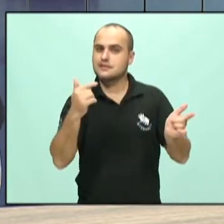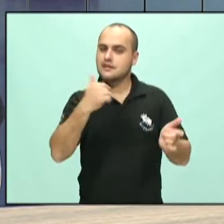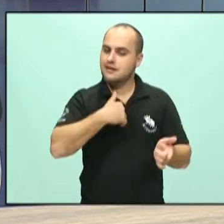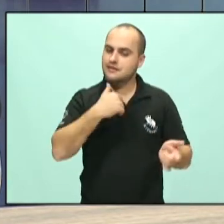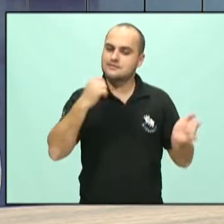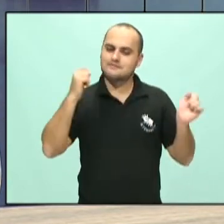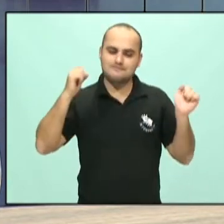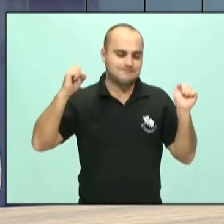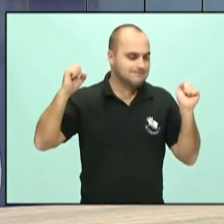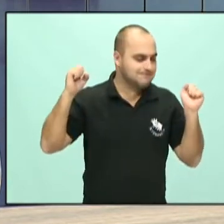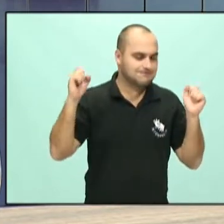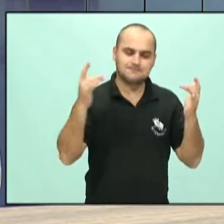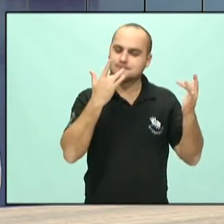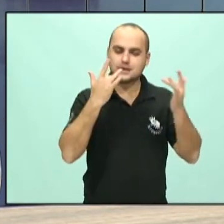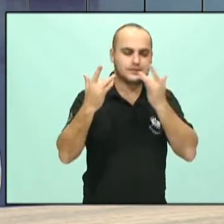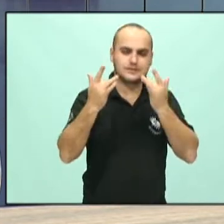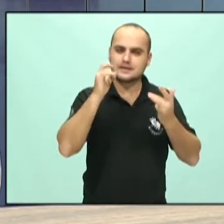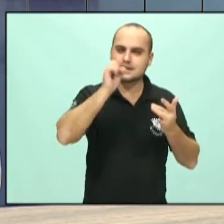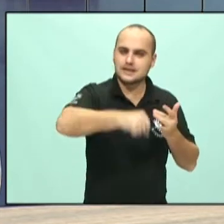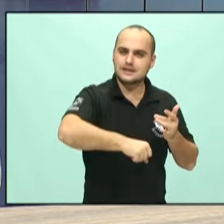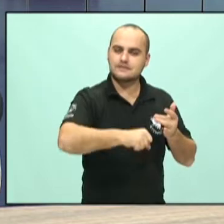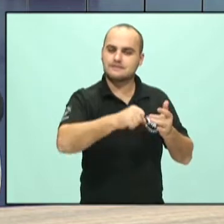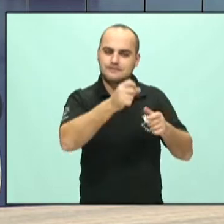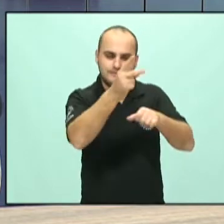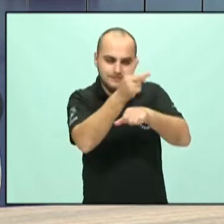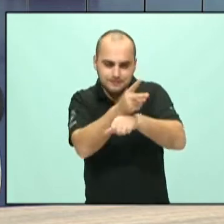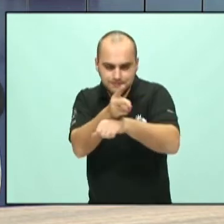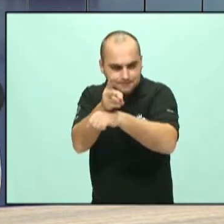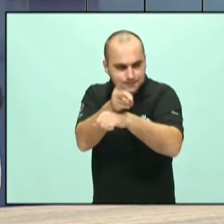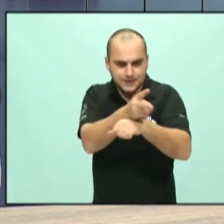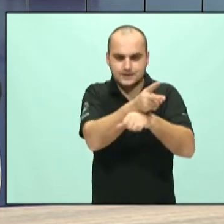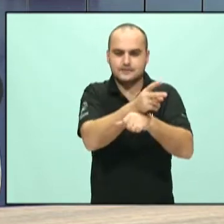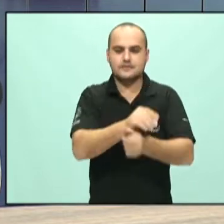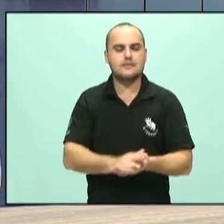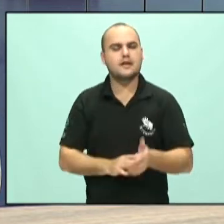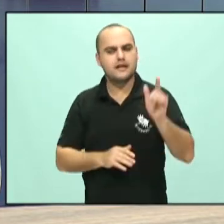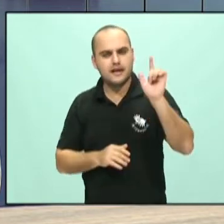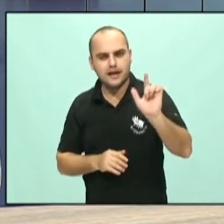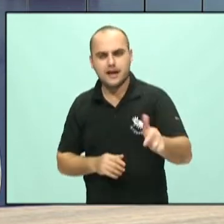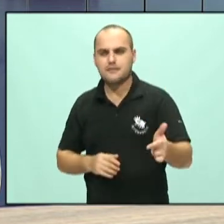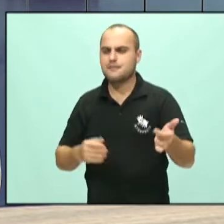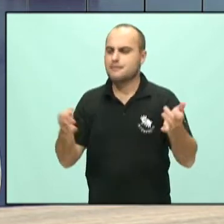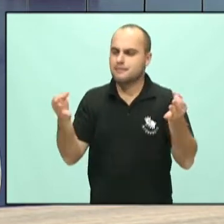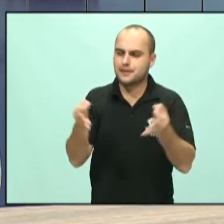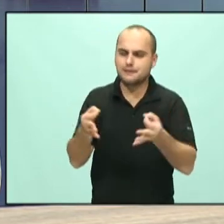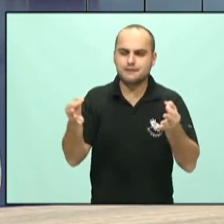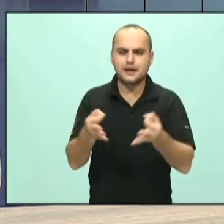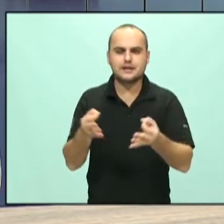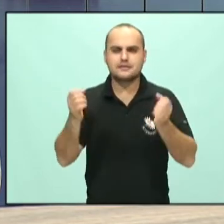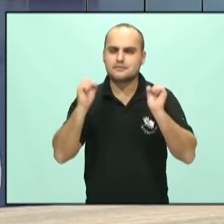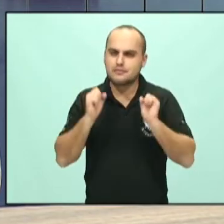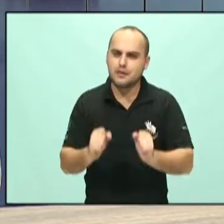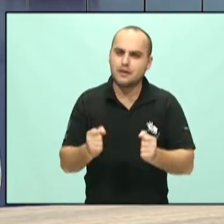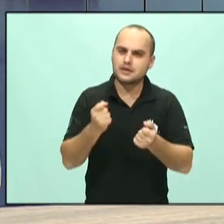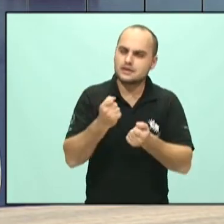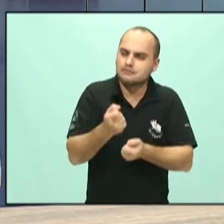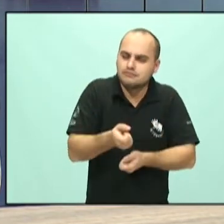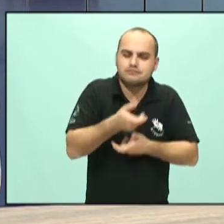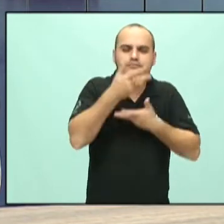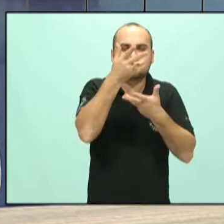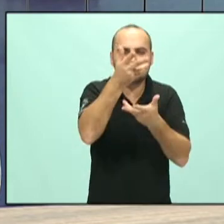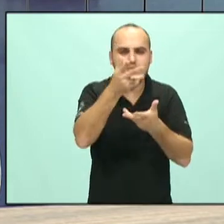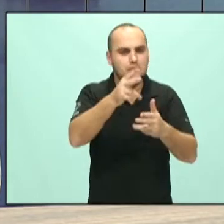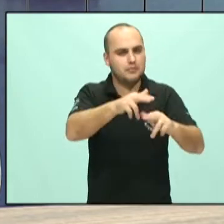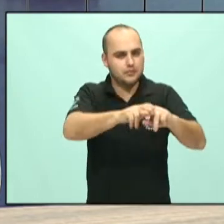muito pelo que o audiovisual se tornou. Ele é uma ferramenta para a gente se expressar, né? Eu acho que isso foi o que mais fez eu